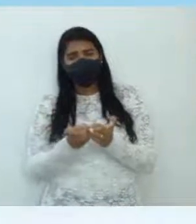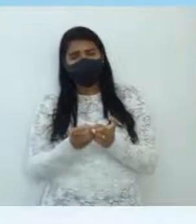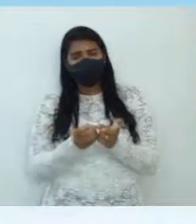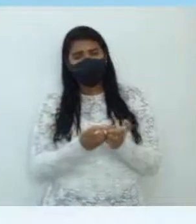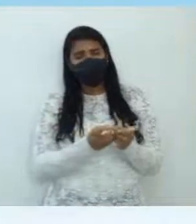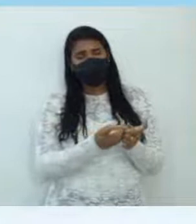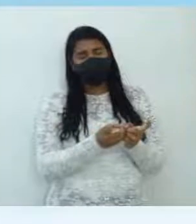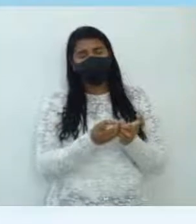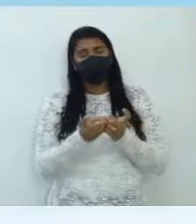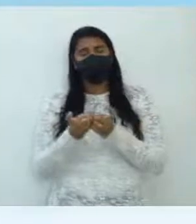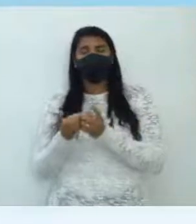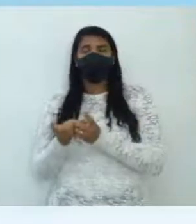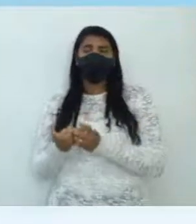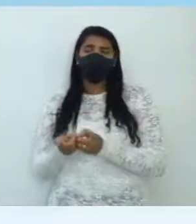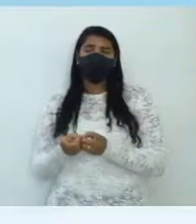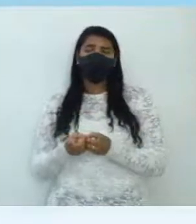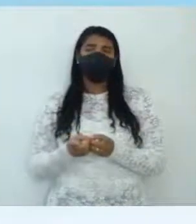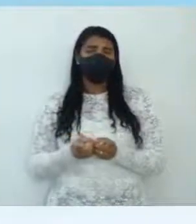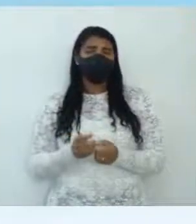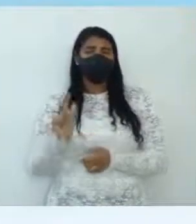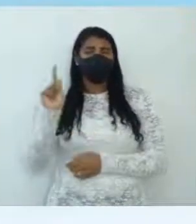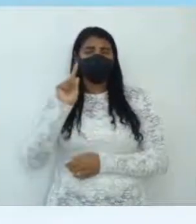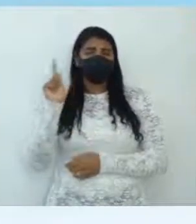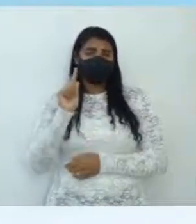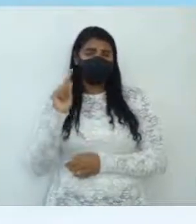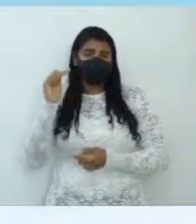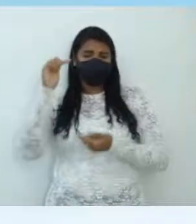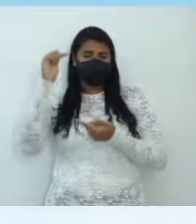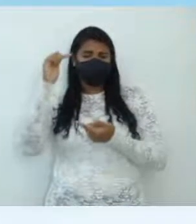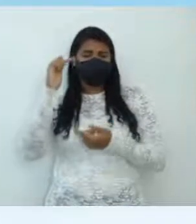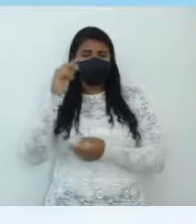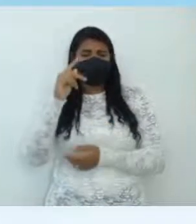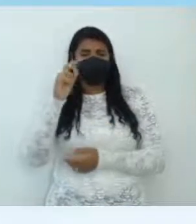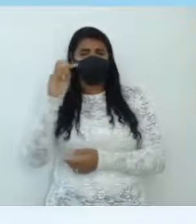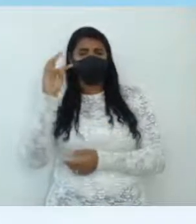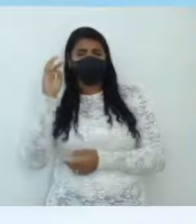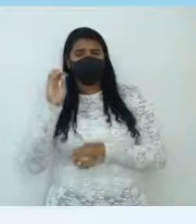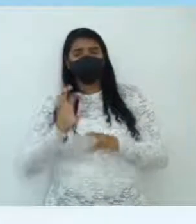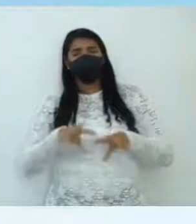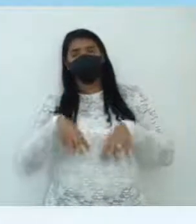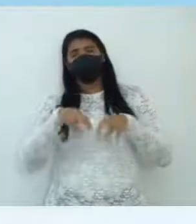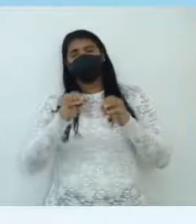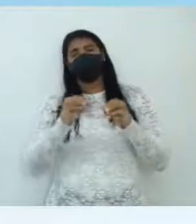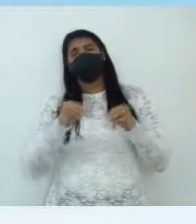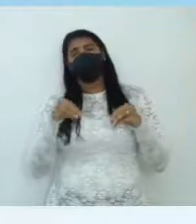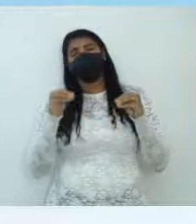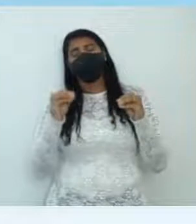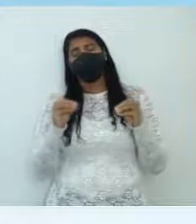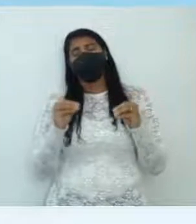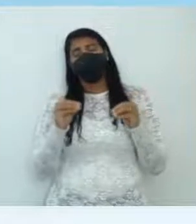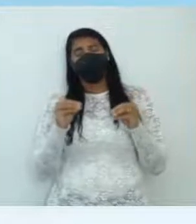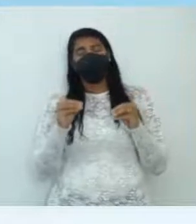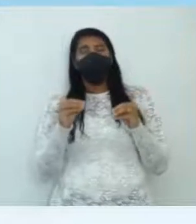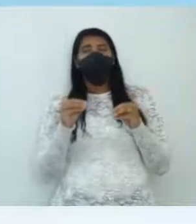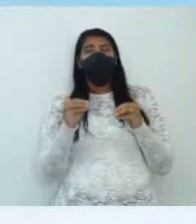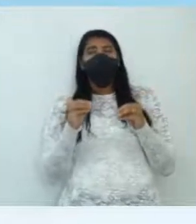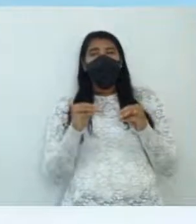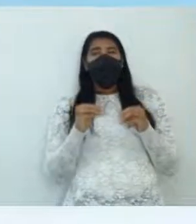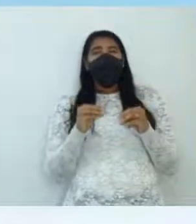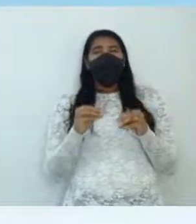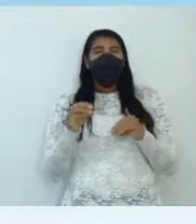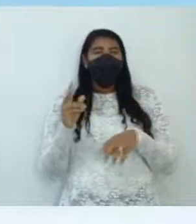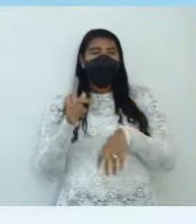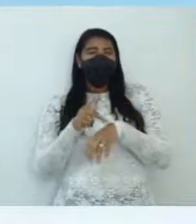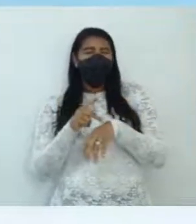bastante garrafa PET. Essas garrafas PET vieram do plástico, que também é um derivado do petróleo.